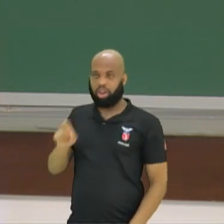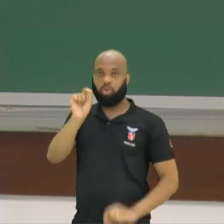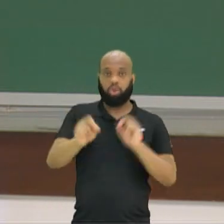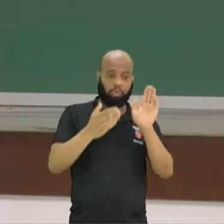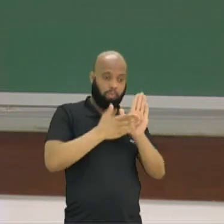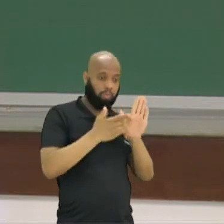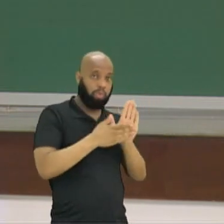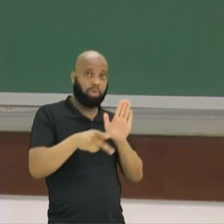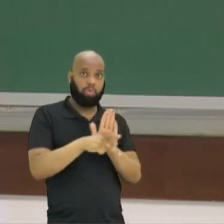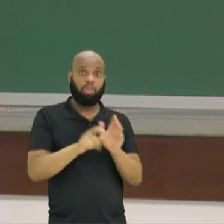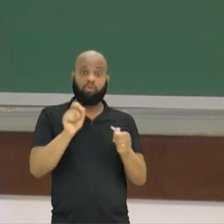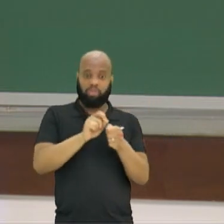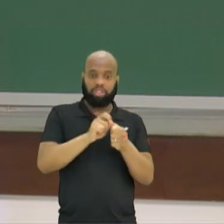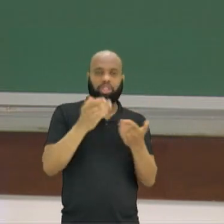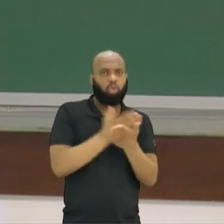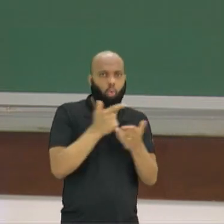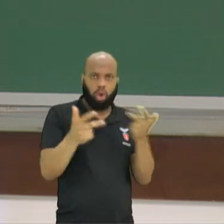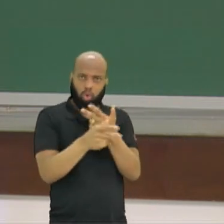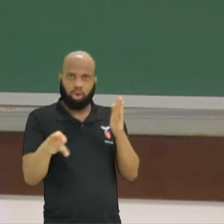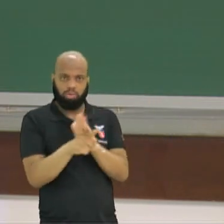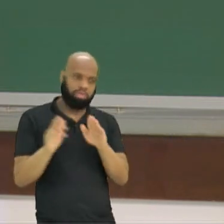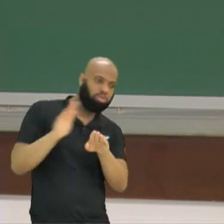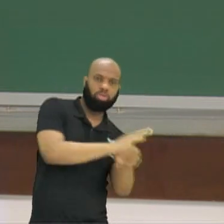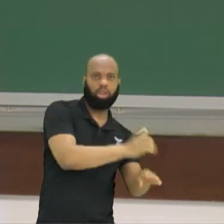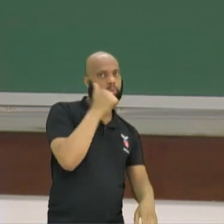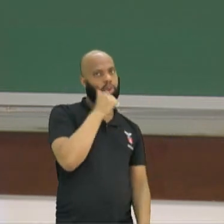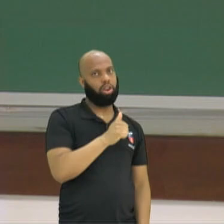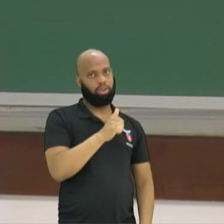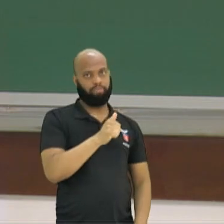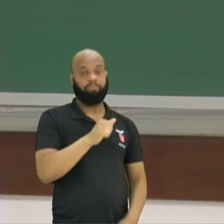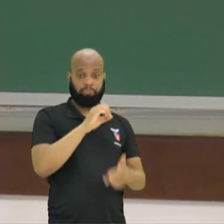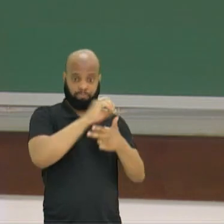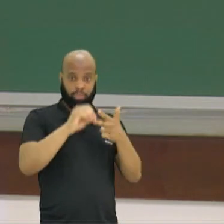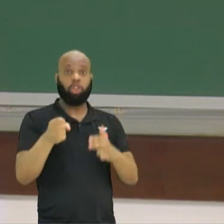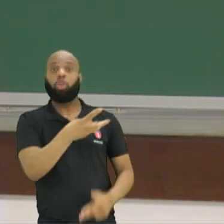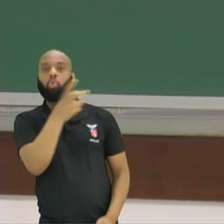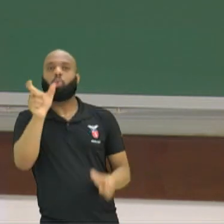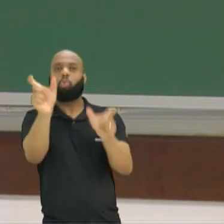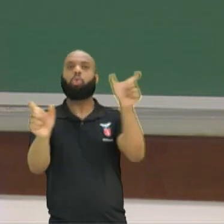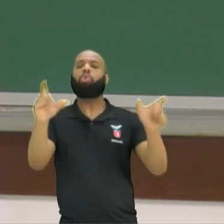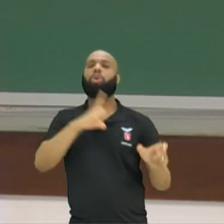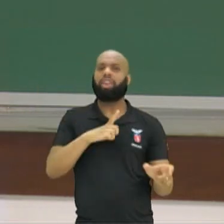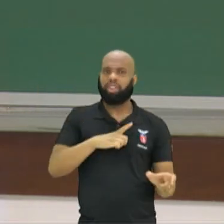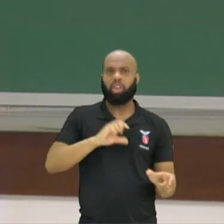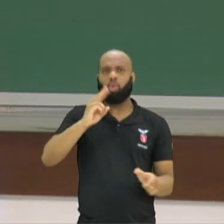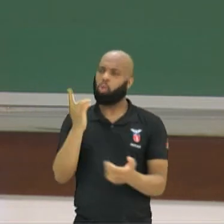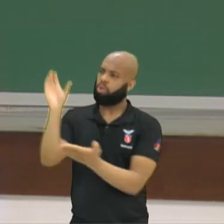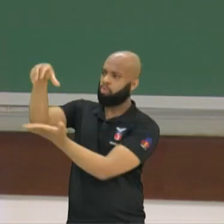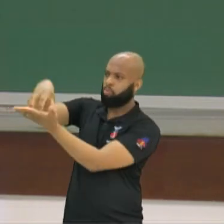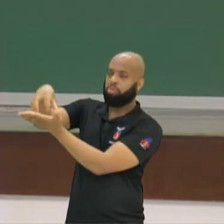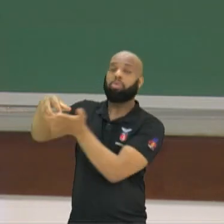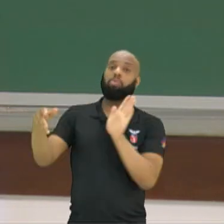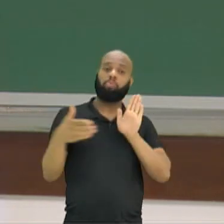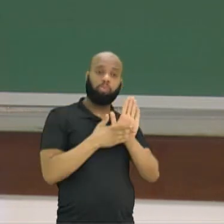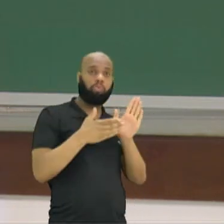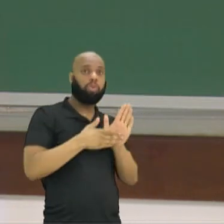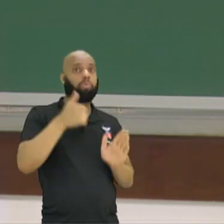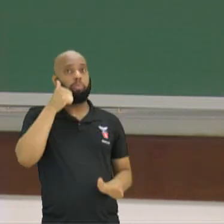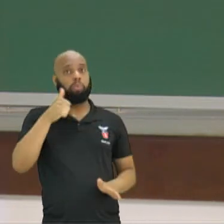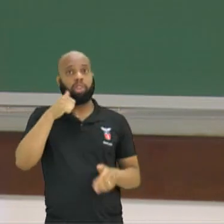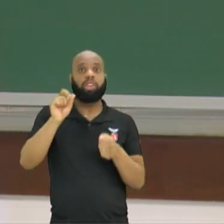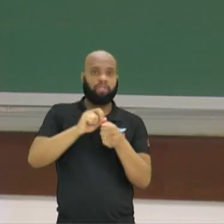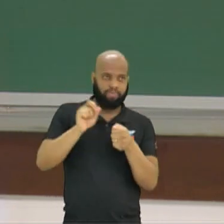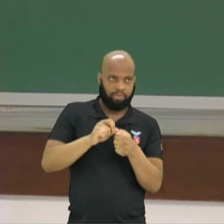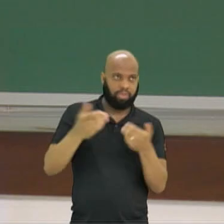proposta de intervenção, porque é uma redação que foi feita para o Enem. Quantos agentes e quantas propostas a autora do texto